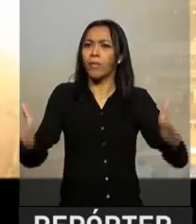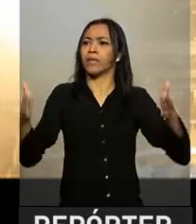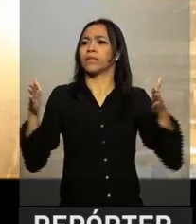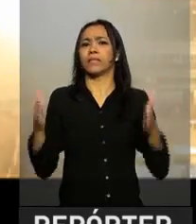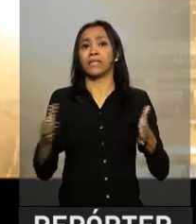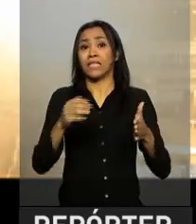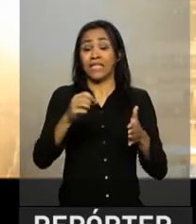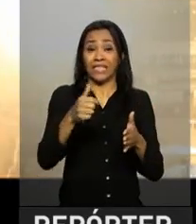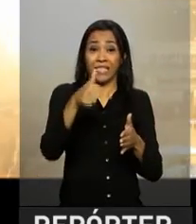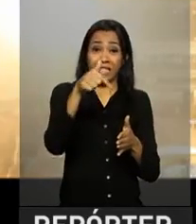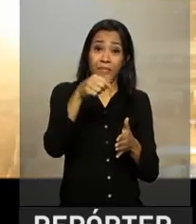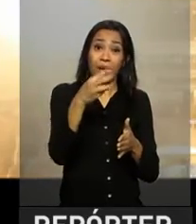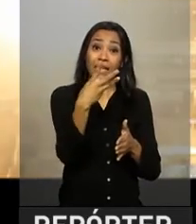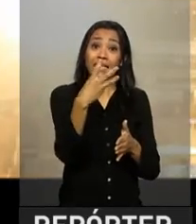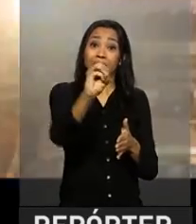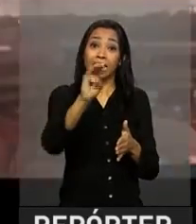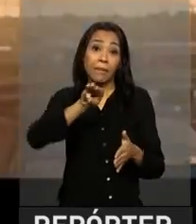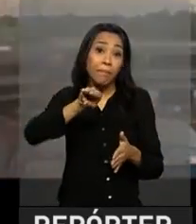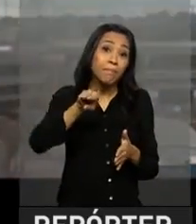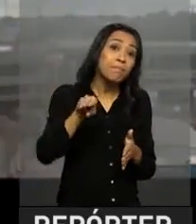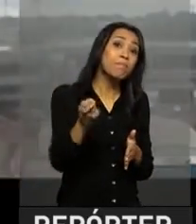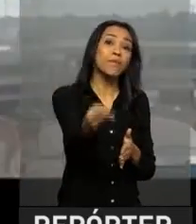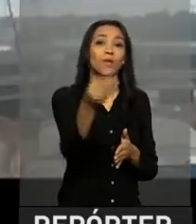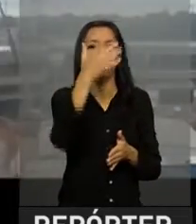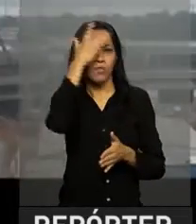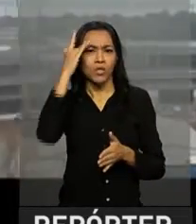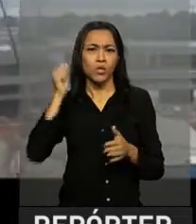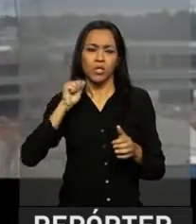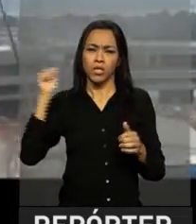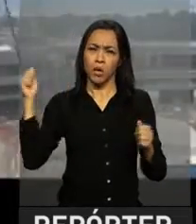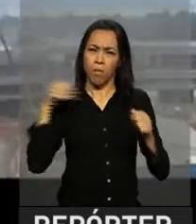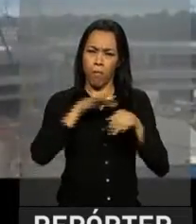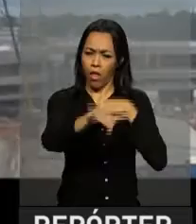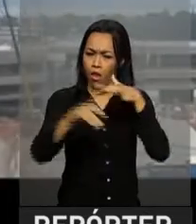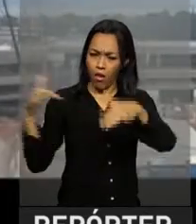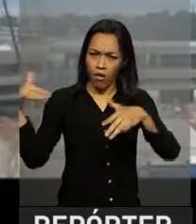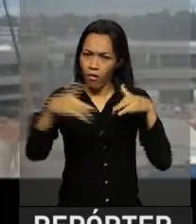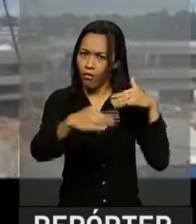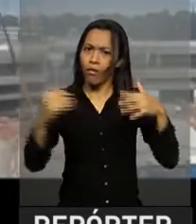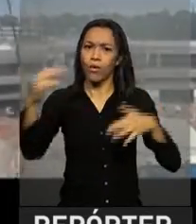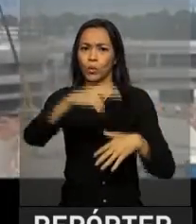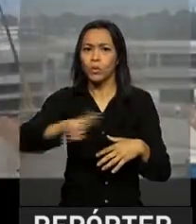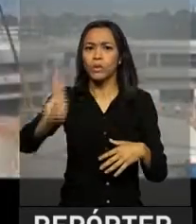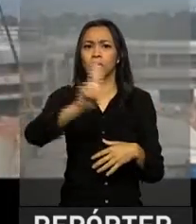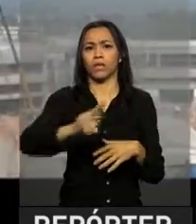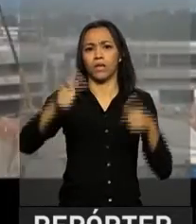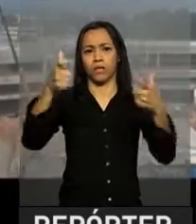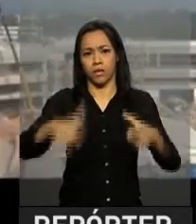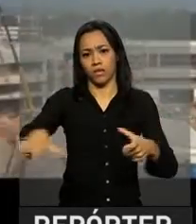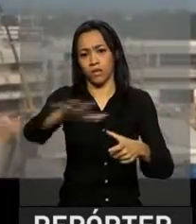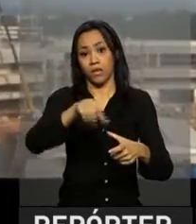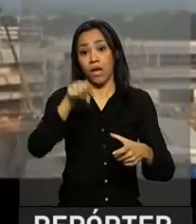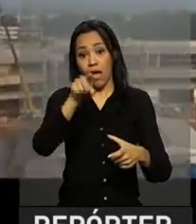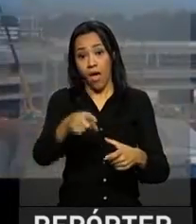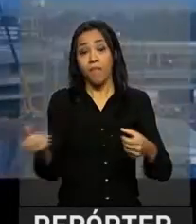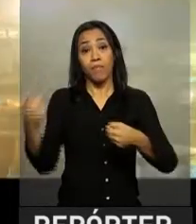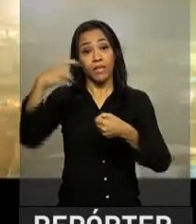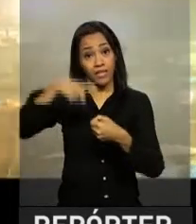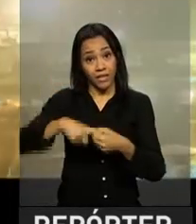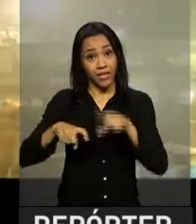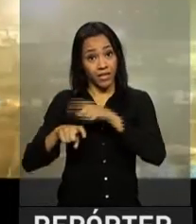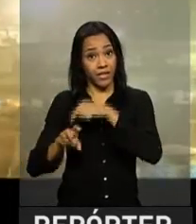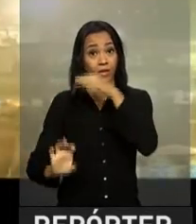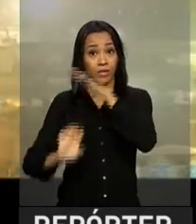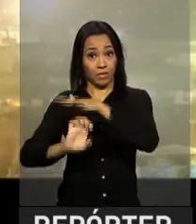17 milhões para 30 milhões de passageiros por ano. Após a inauguração do novo espaço no Galeão, ampliado em parceria com a